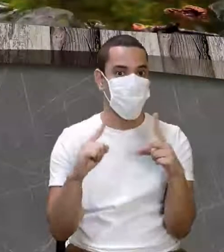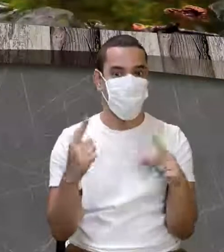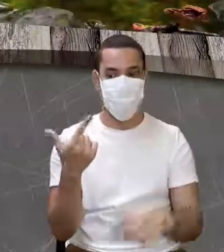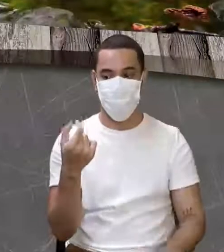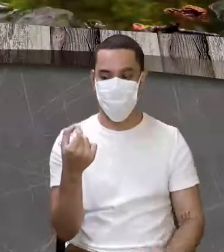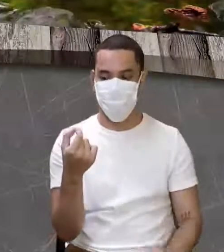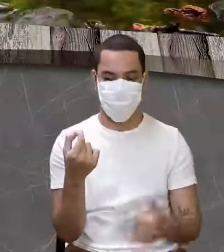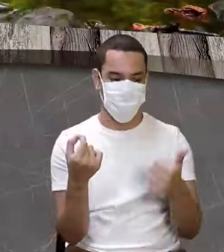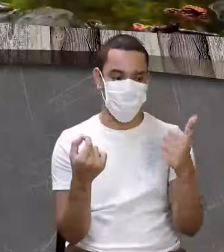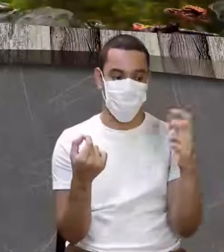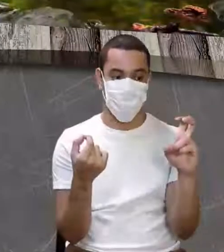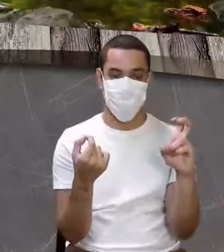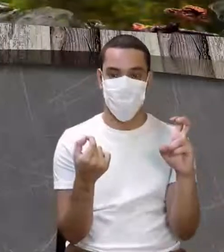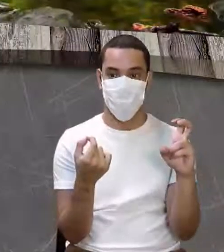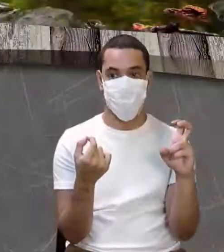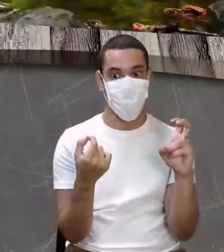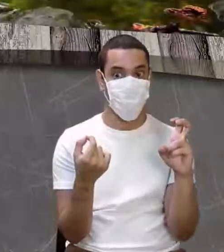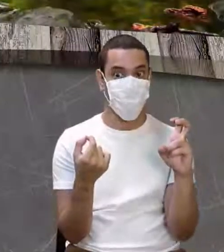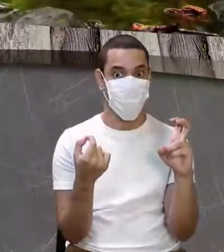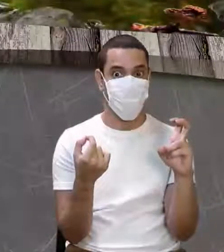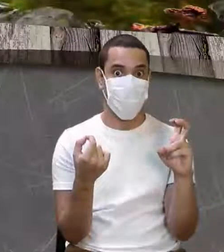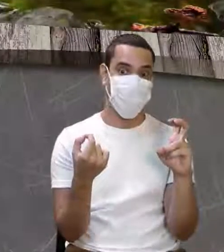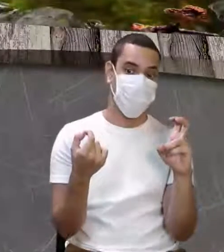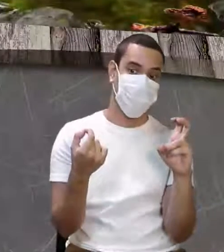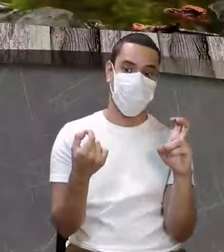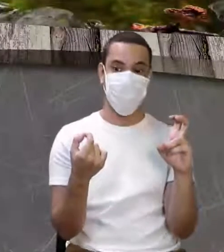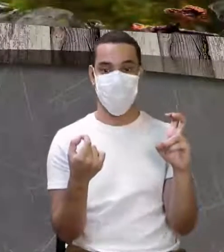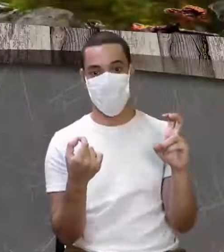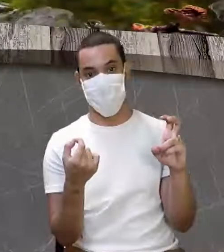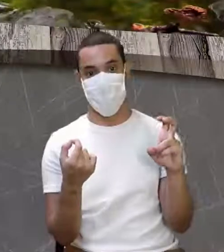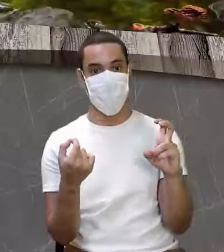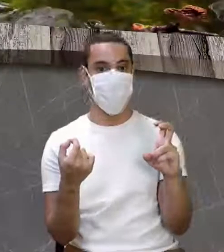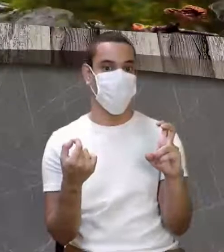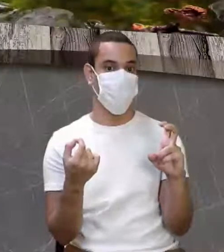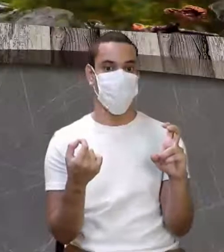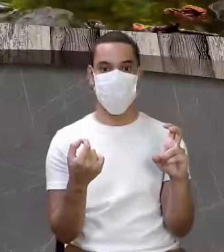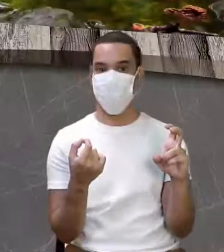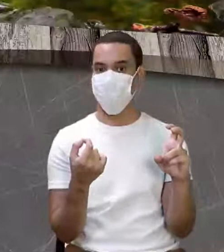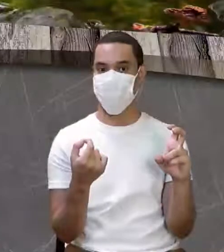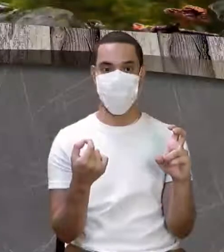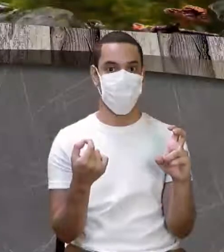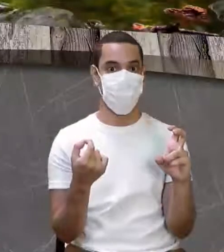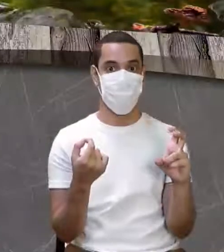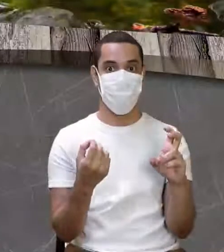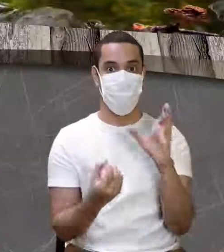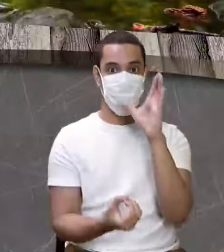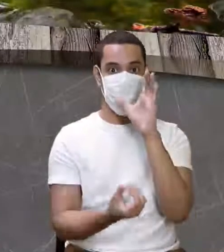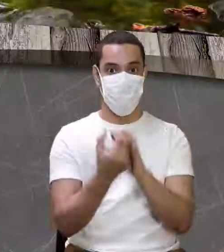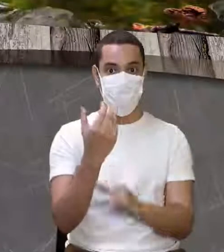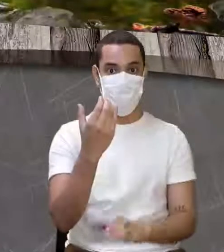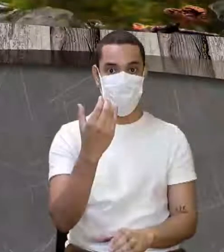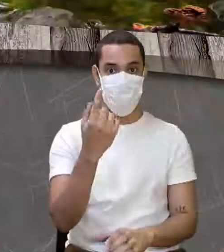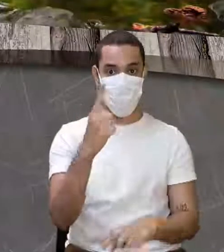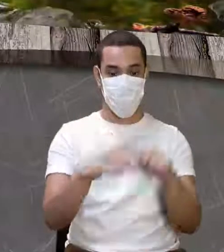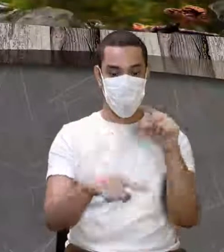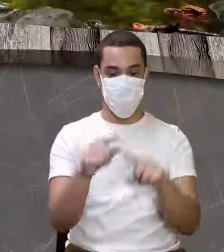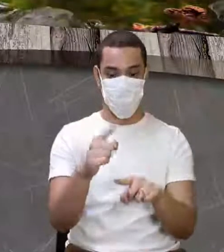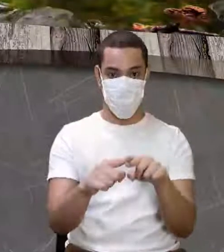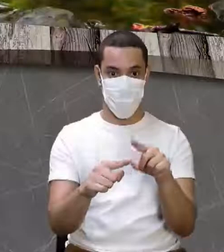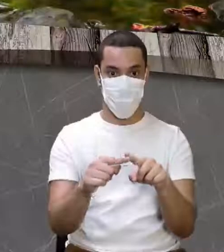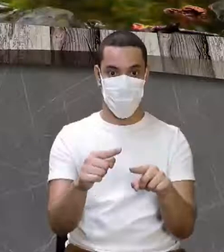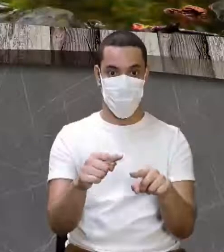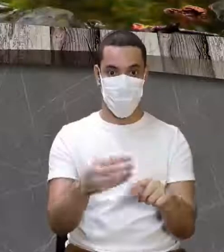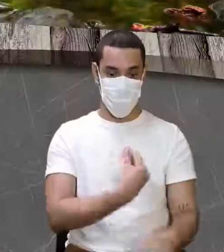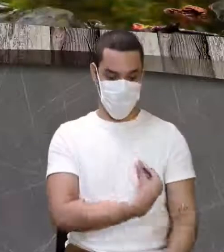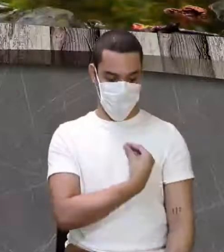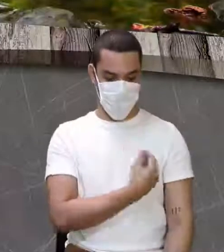outro tem 15. Vai formar um indivíduo com 35 cromossomos.